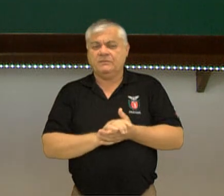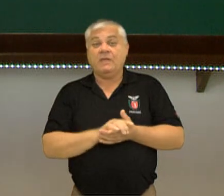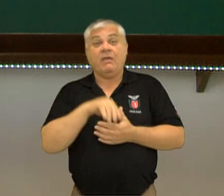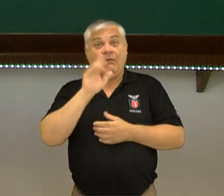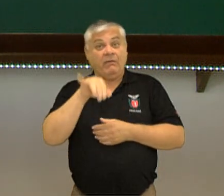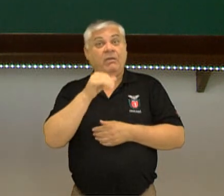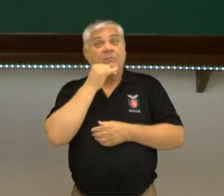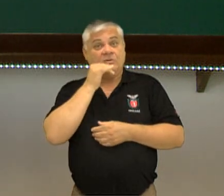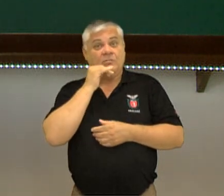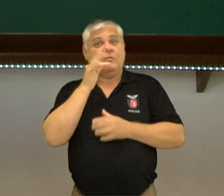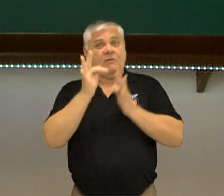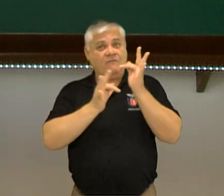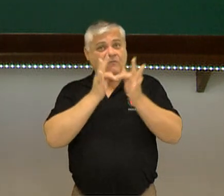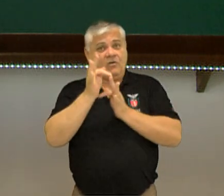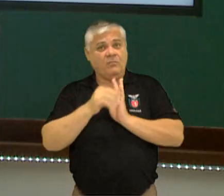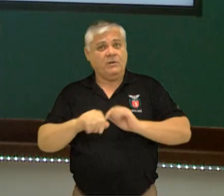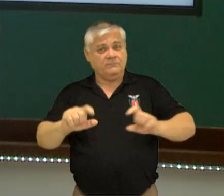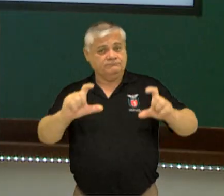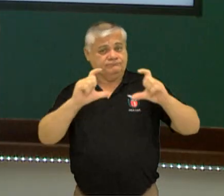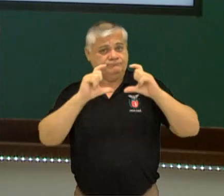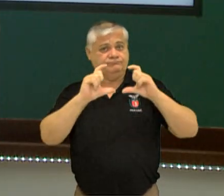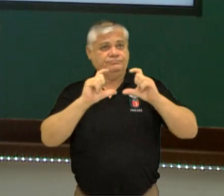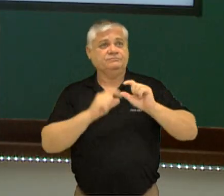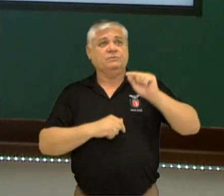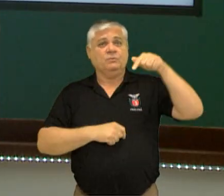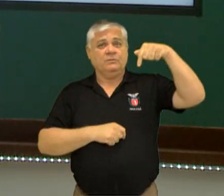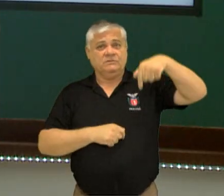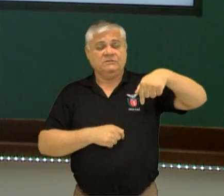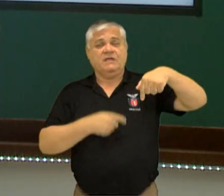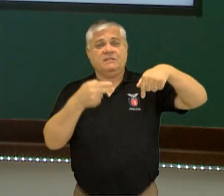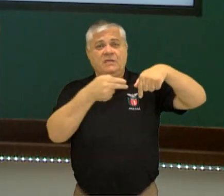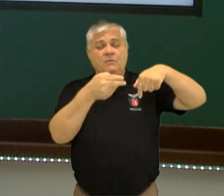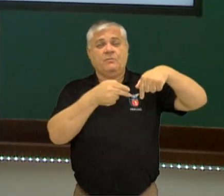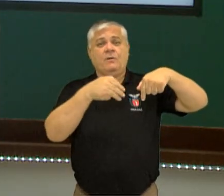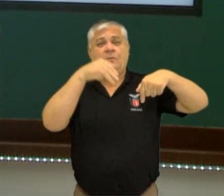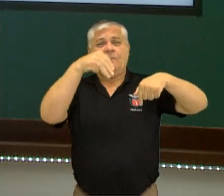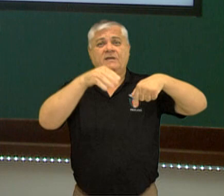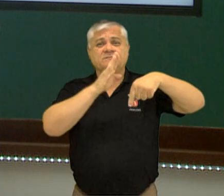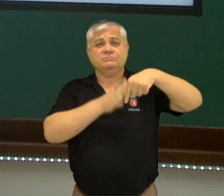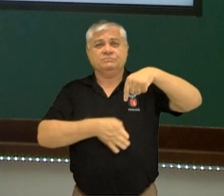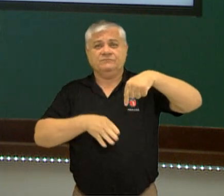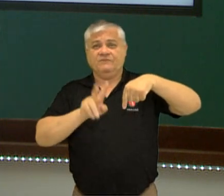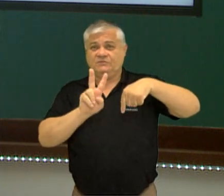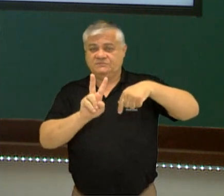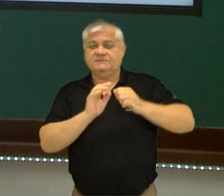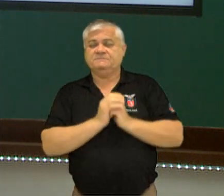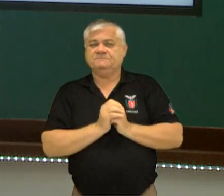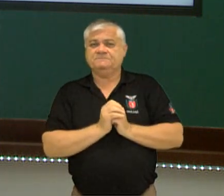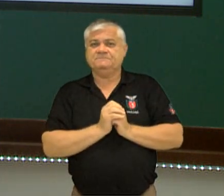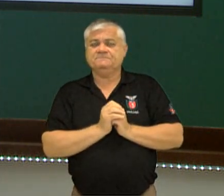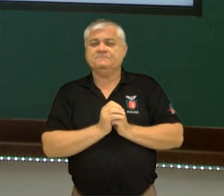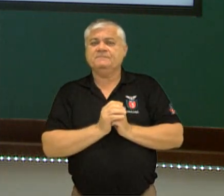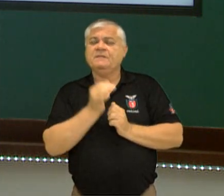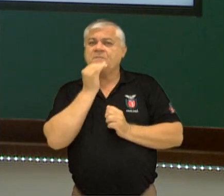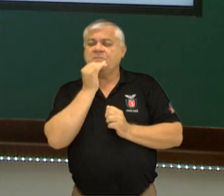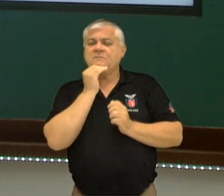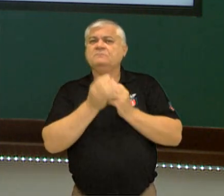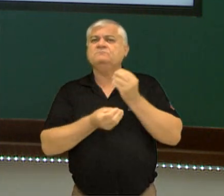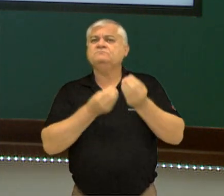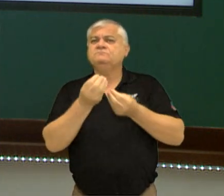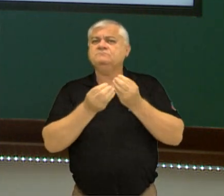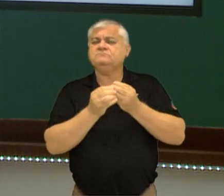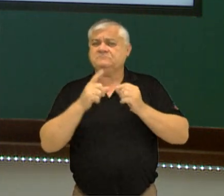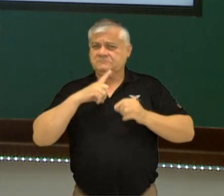é uma formulazinha que diz o seguinte: quantidade de movimento é igual a massa vezes a velocidade. E nós temos em cima disto,